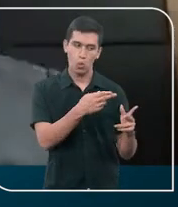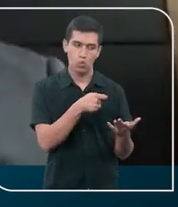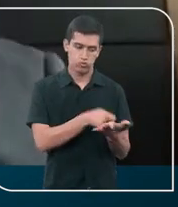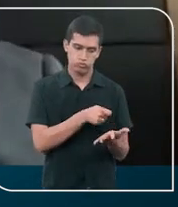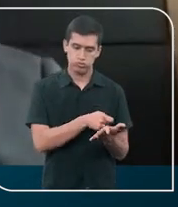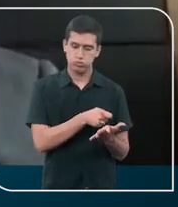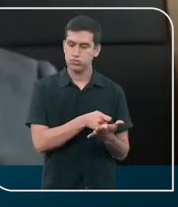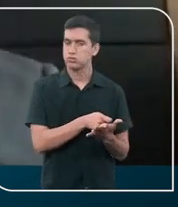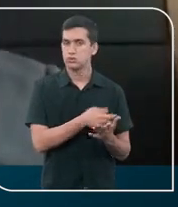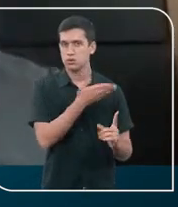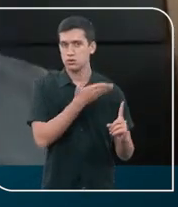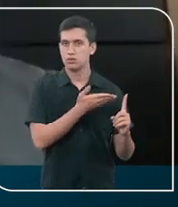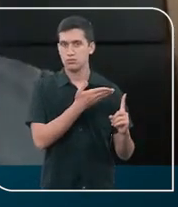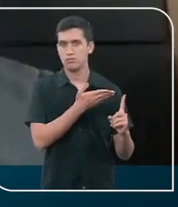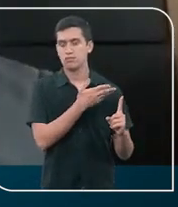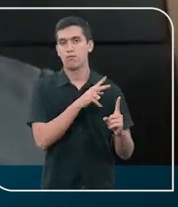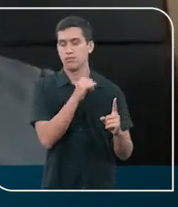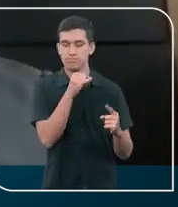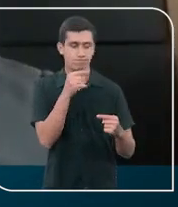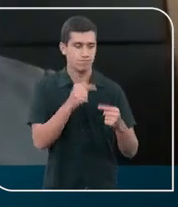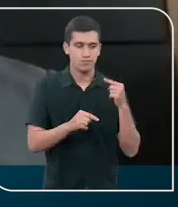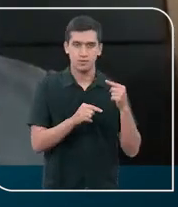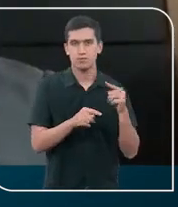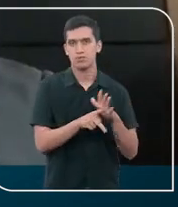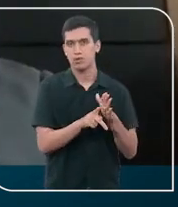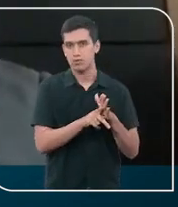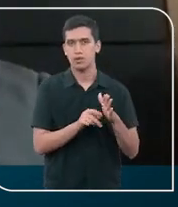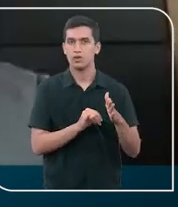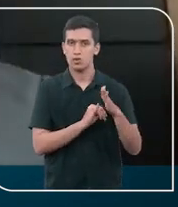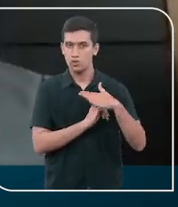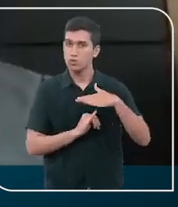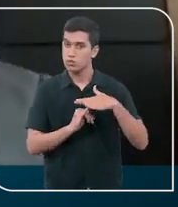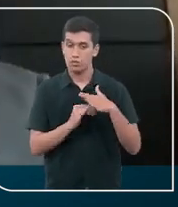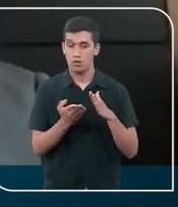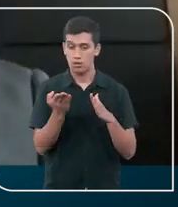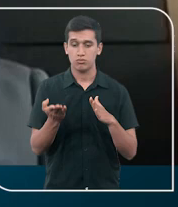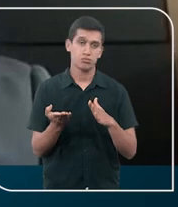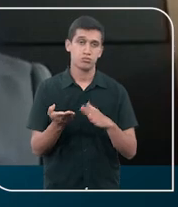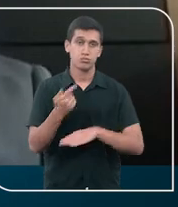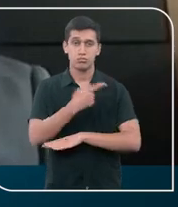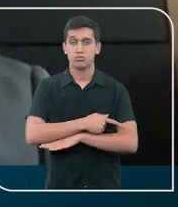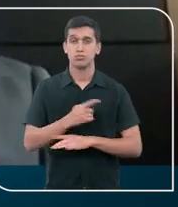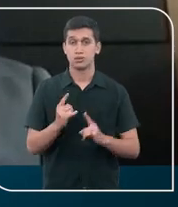e inviabilizaria o próprio instituto do condomínio. Quase todas as unidades ali poderiam, né,